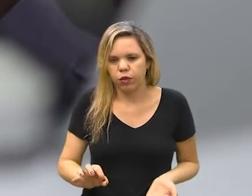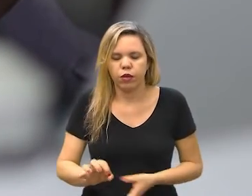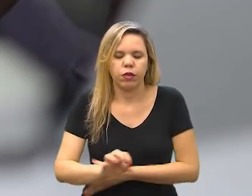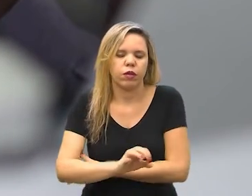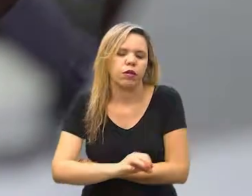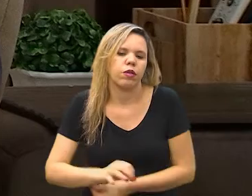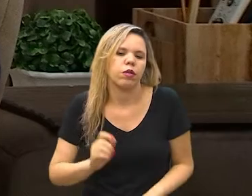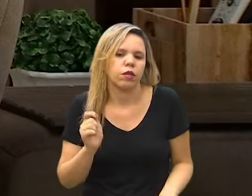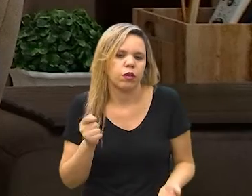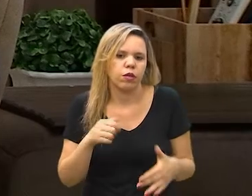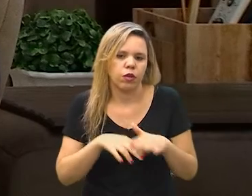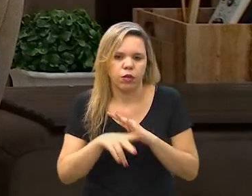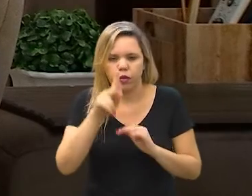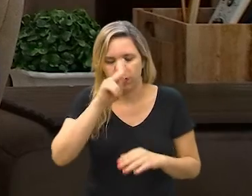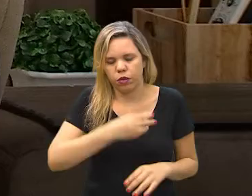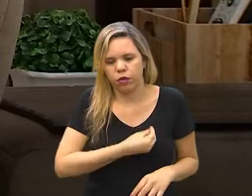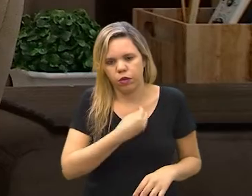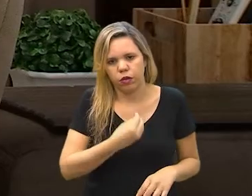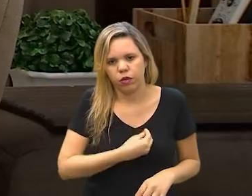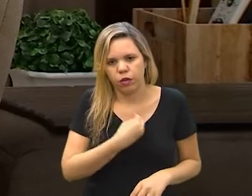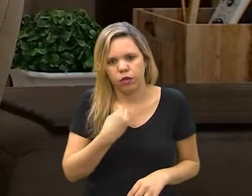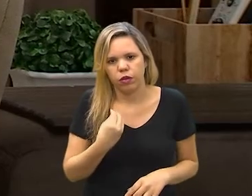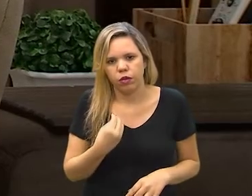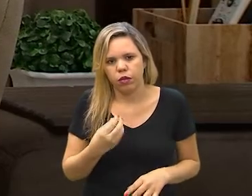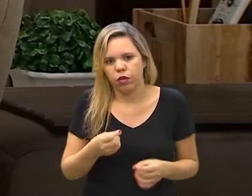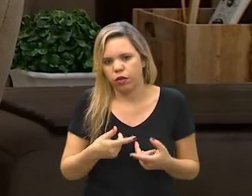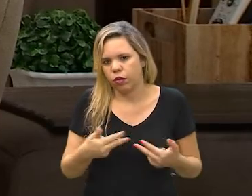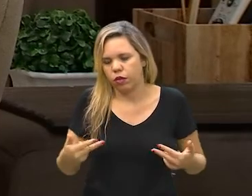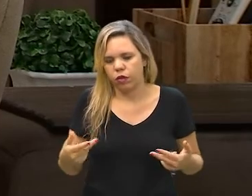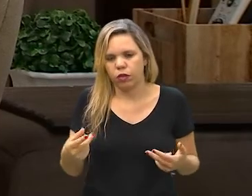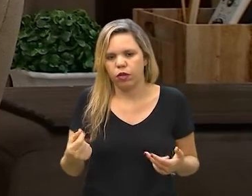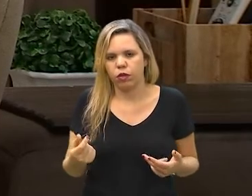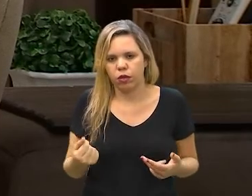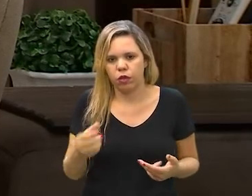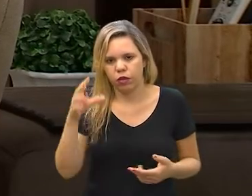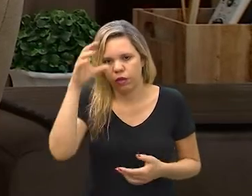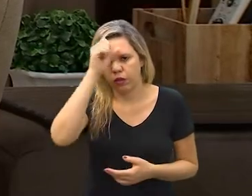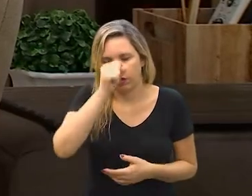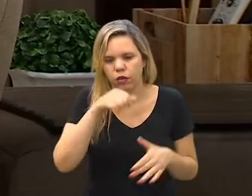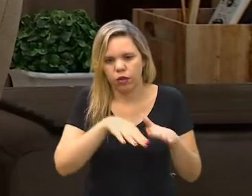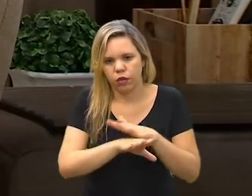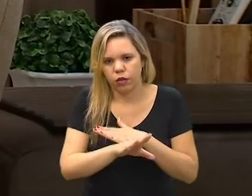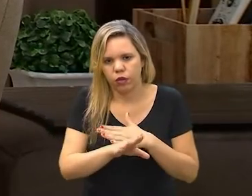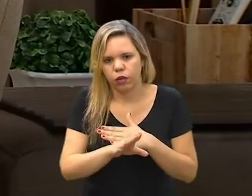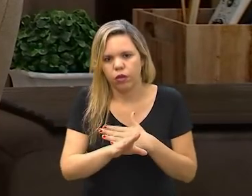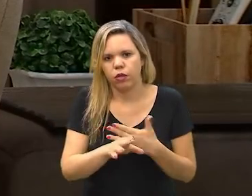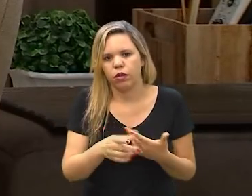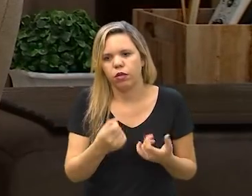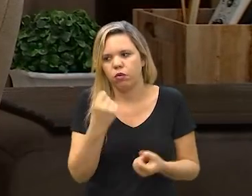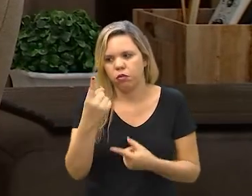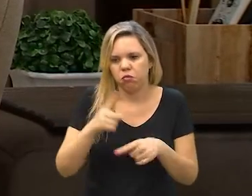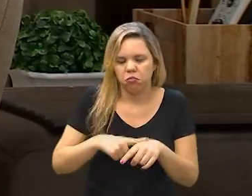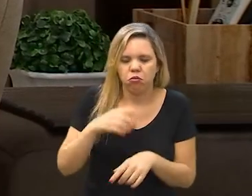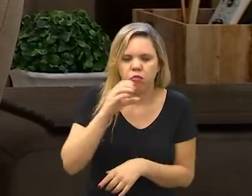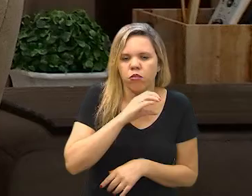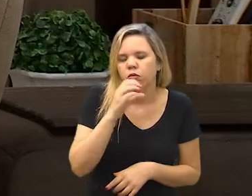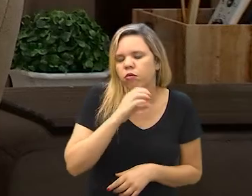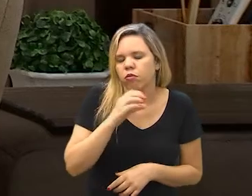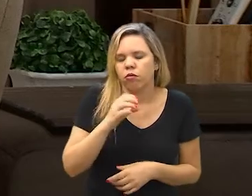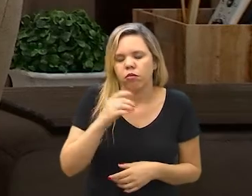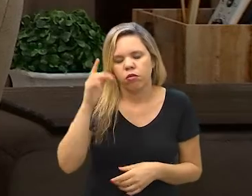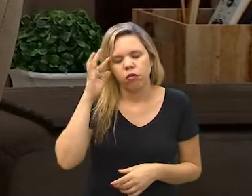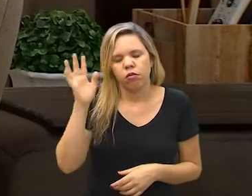55% você guarda para poder viver. O resto você precisa aprender a guardar para as intempéries, para os momentos que a gente não